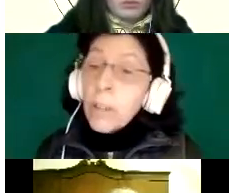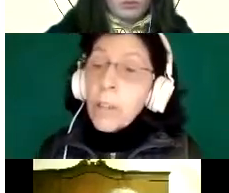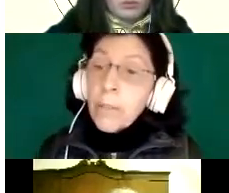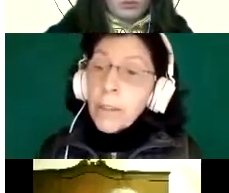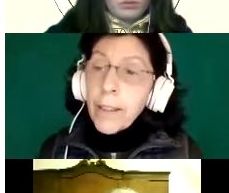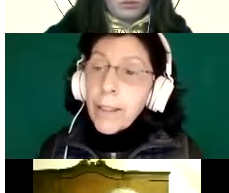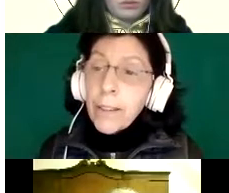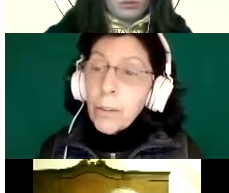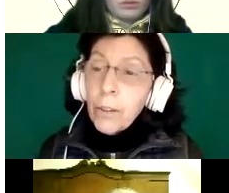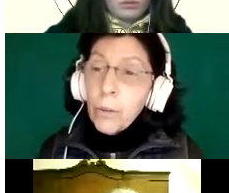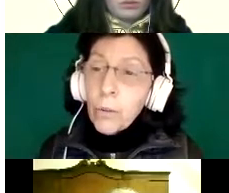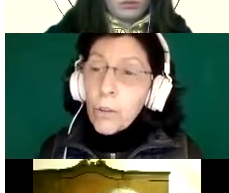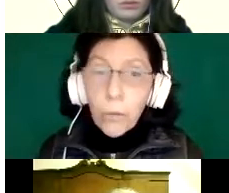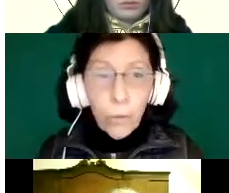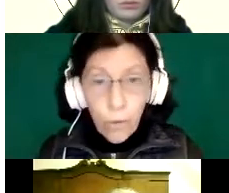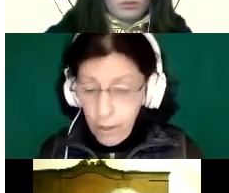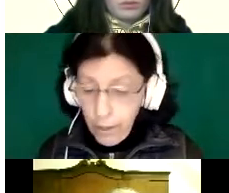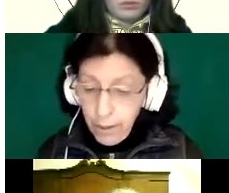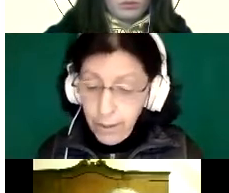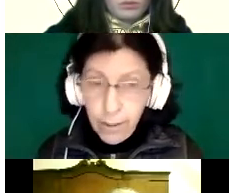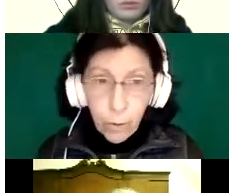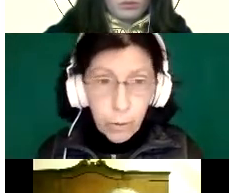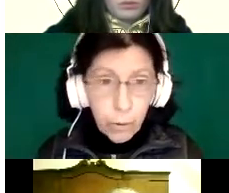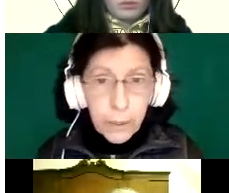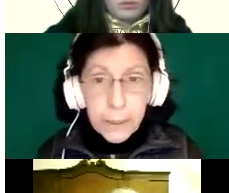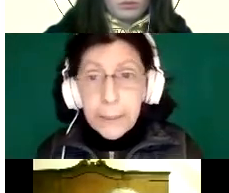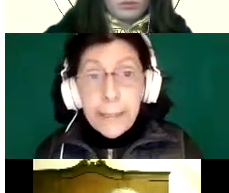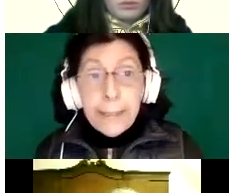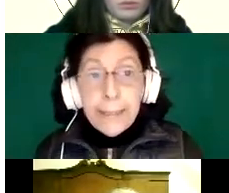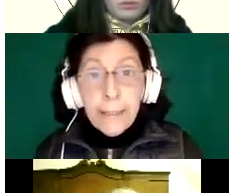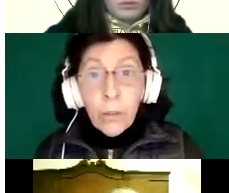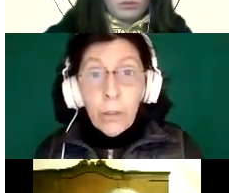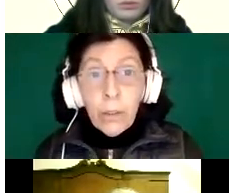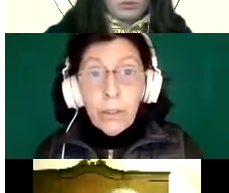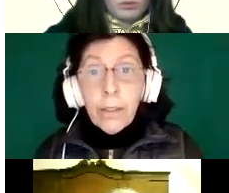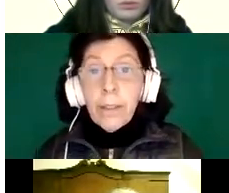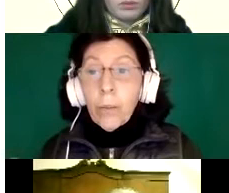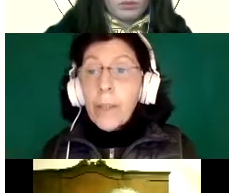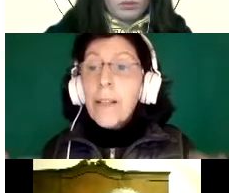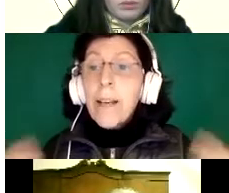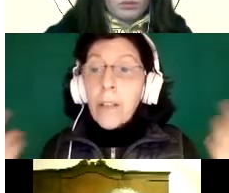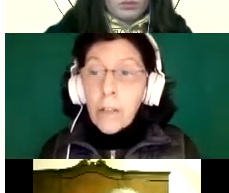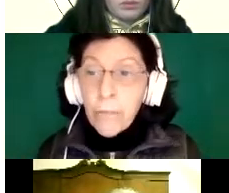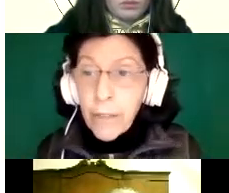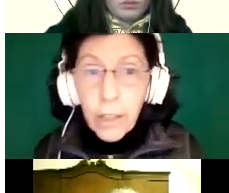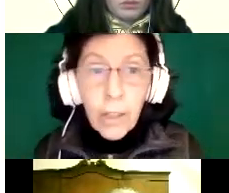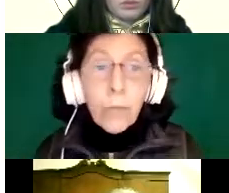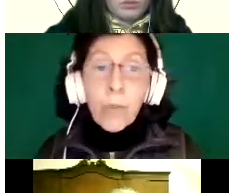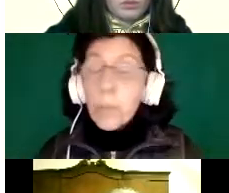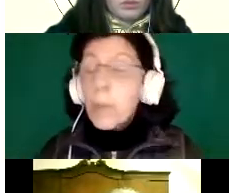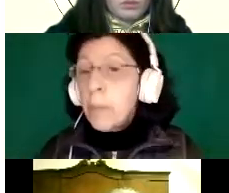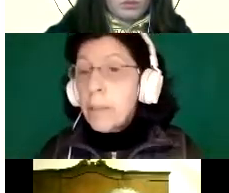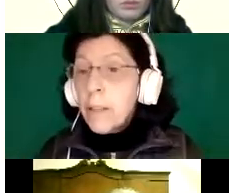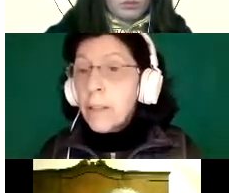o intangível, que é aquilo que nos seduz sobretudo. Neste sentido, atrás vêm as